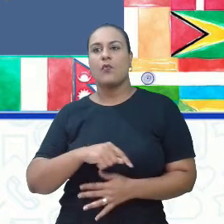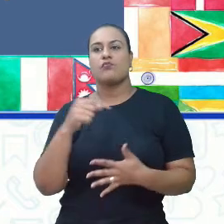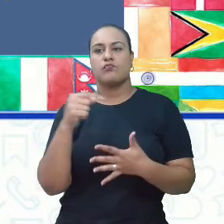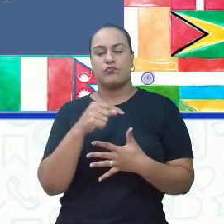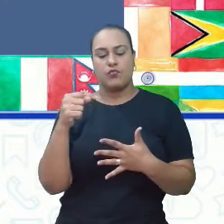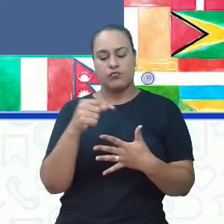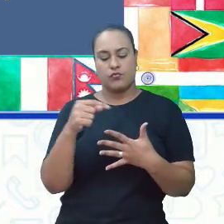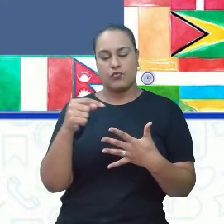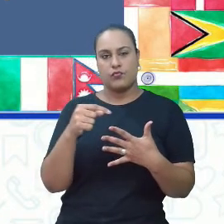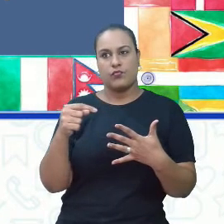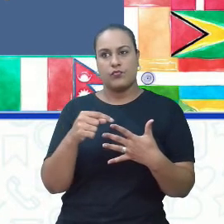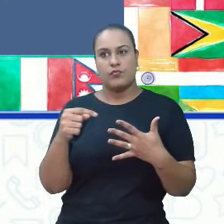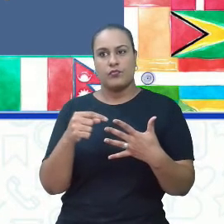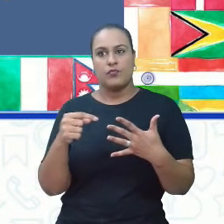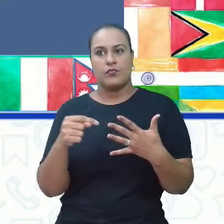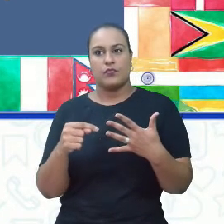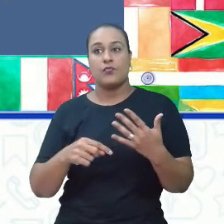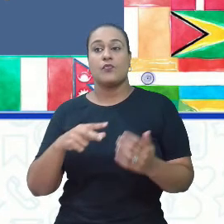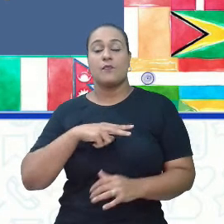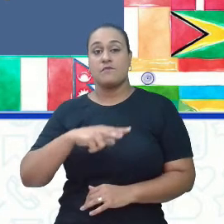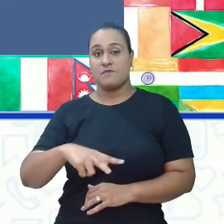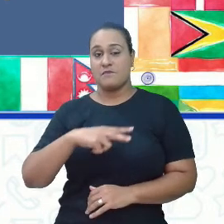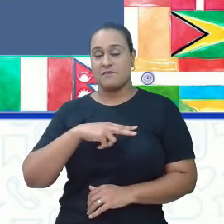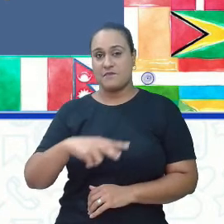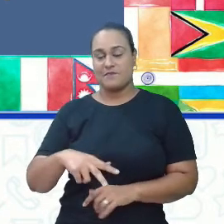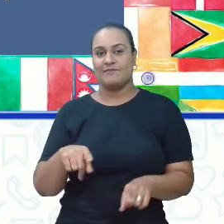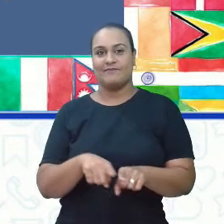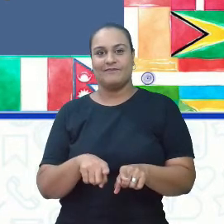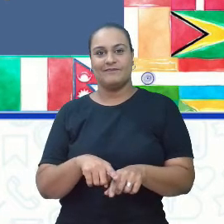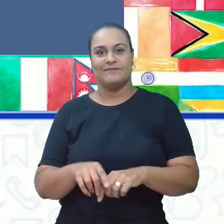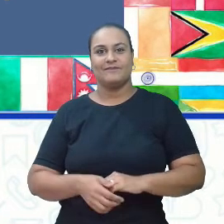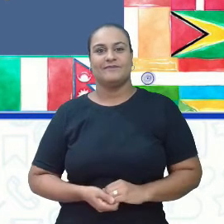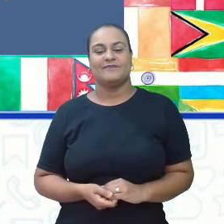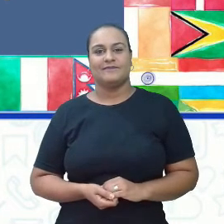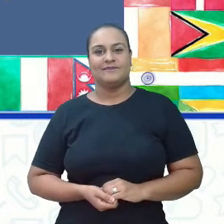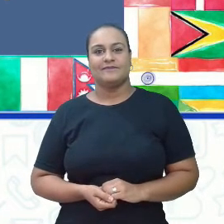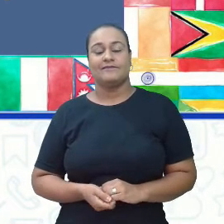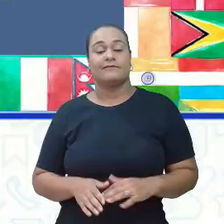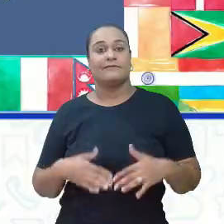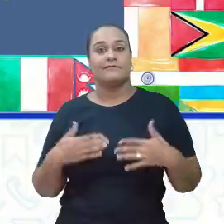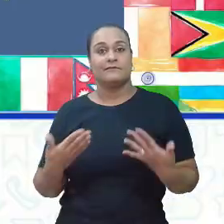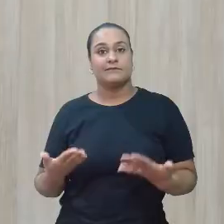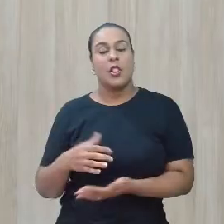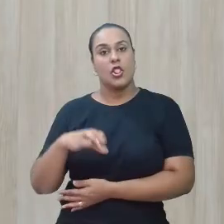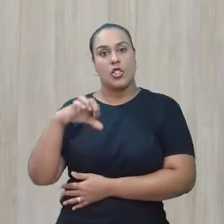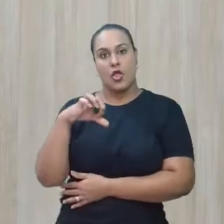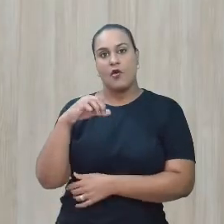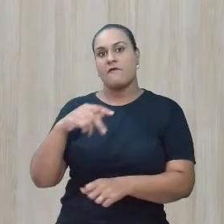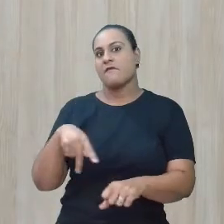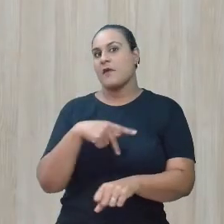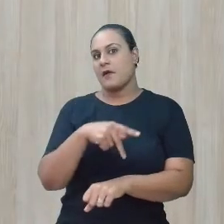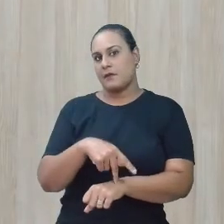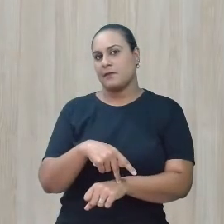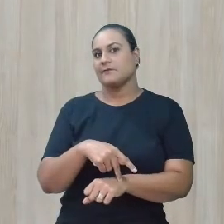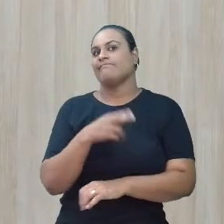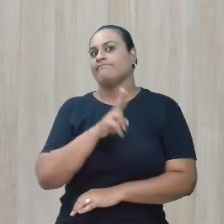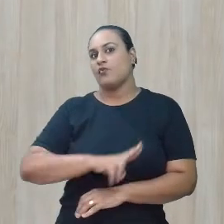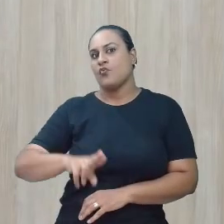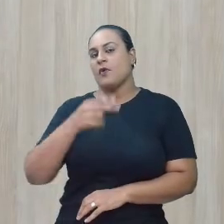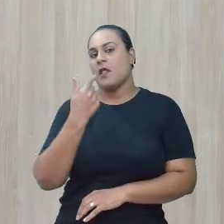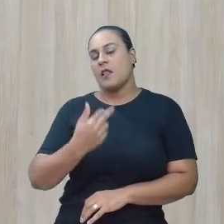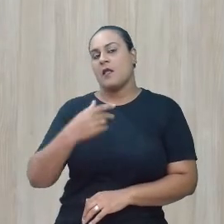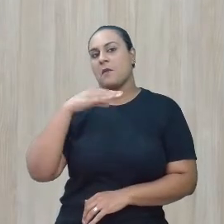Príncipe, Timor-Leste e Portugal. Então, a gente tem 9 países. Então, há